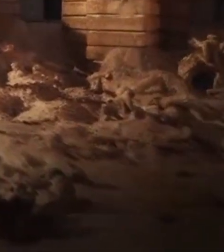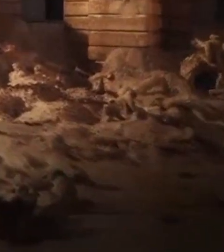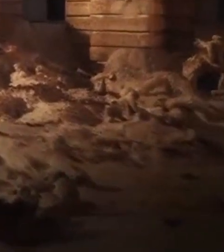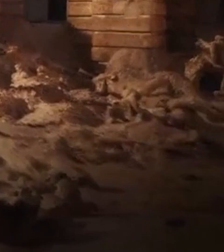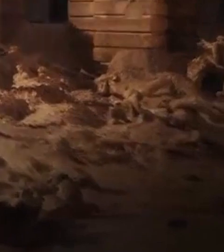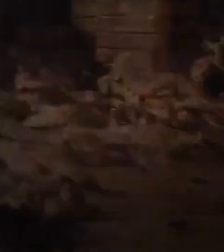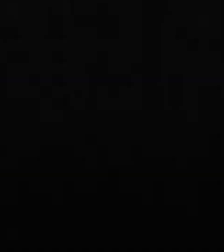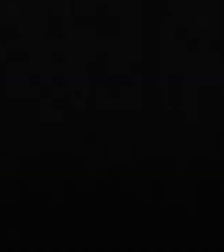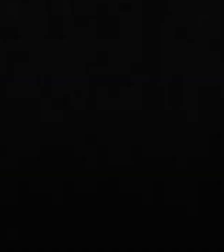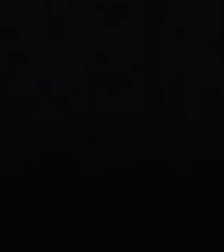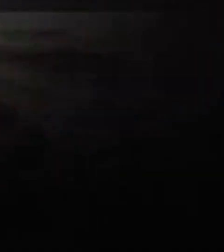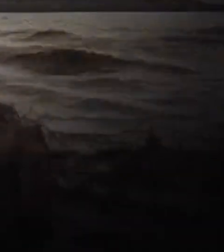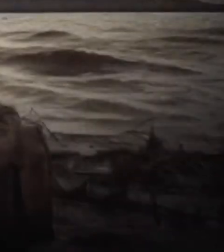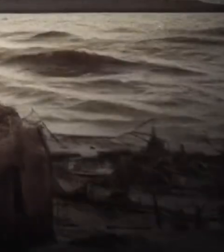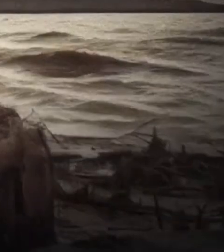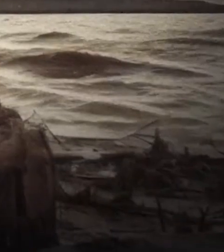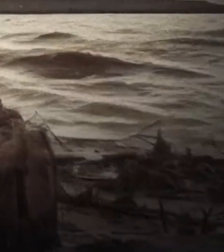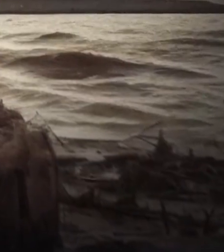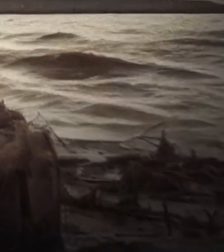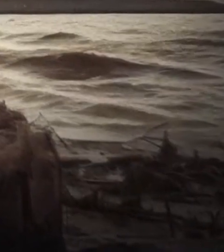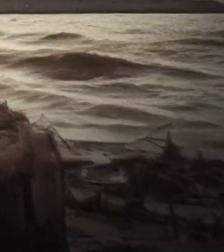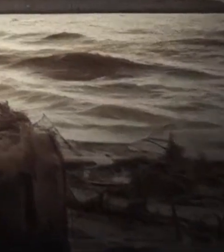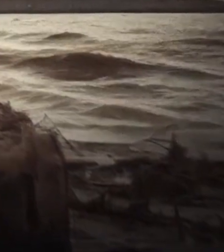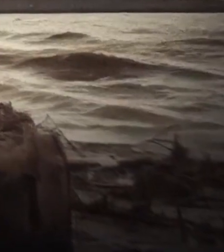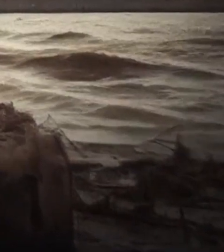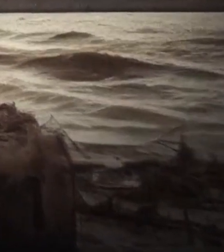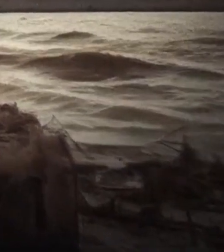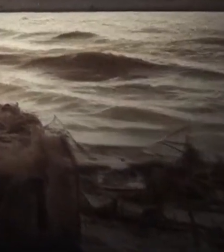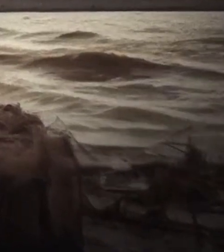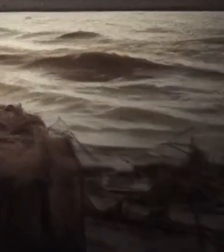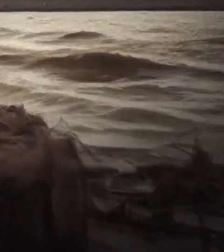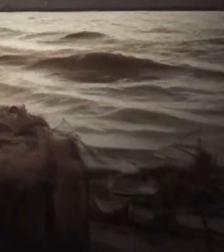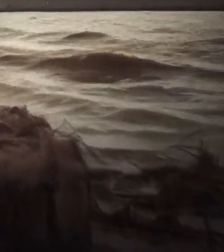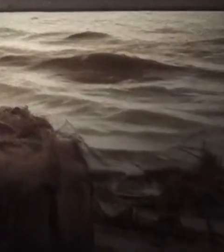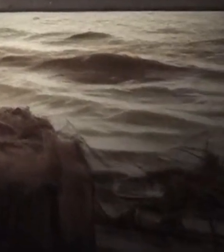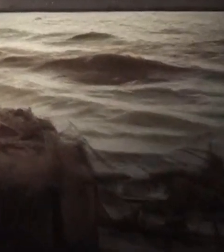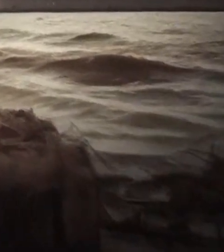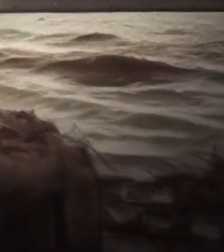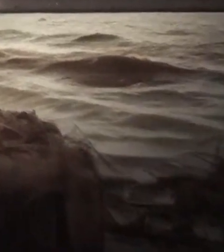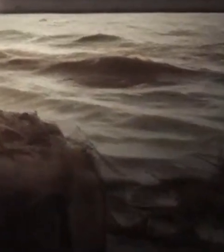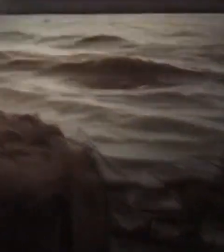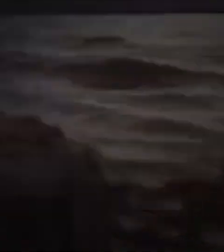Imagine se isso tivesse acontecido em alguma das cidades mais ricas do mundo.